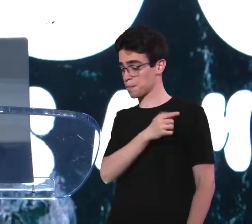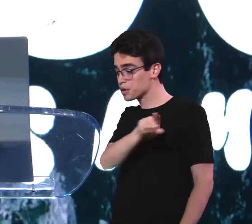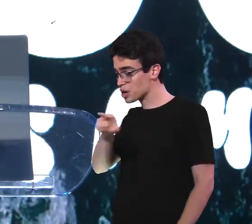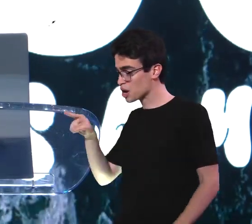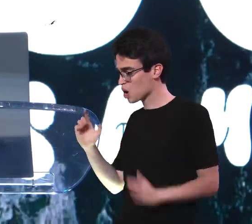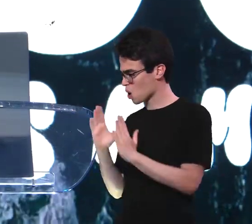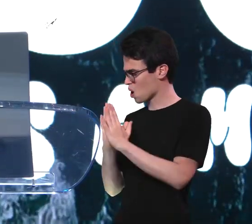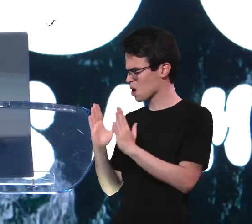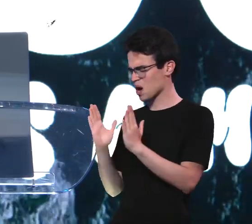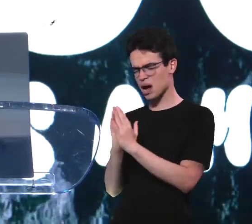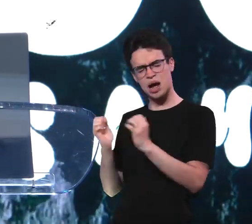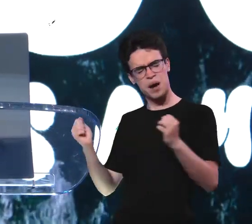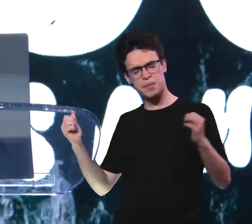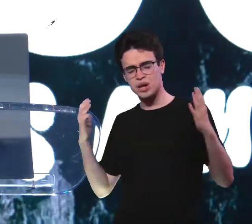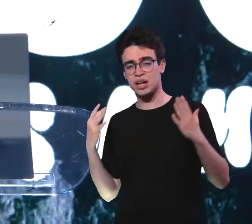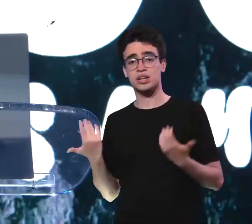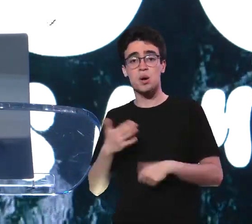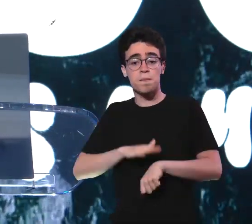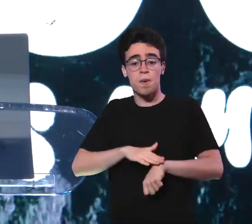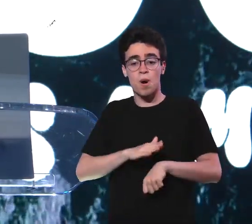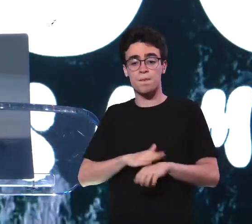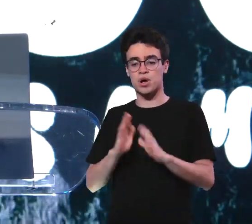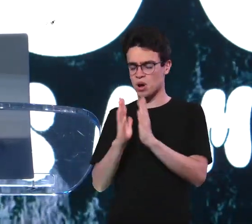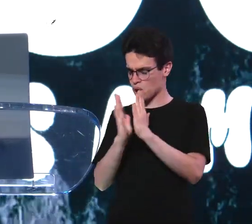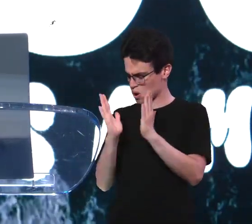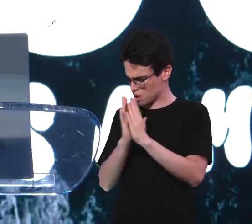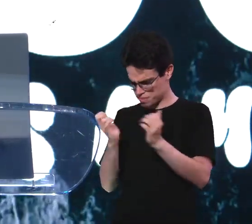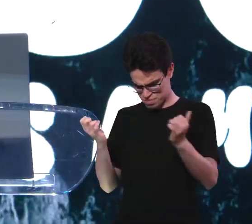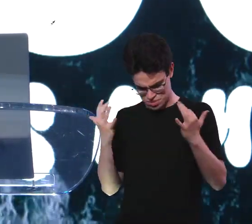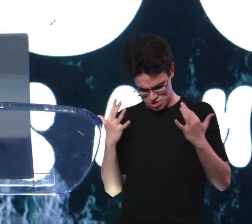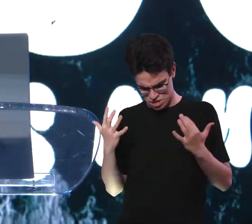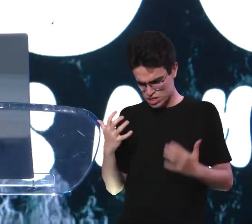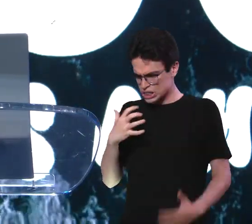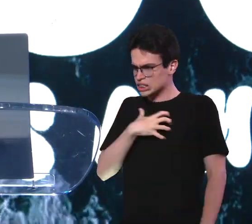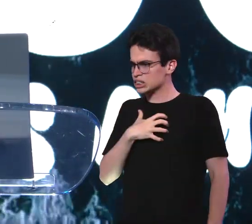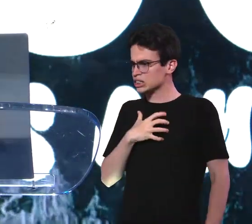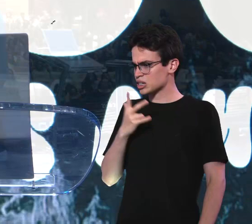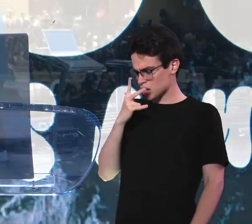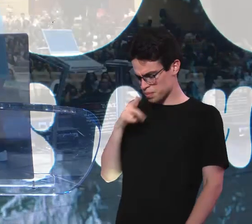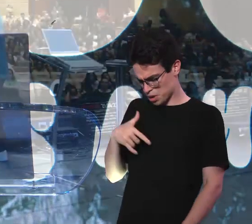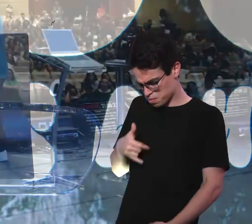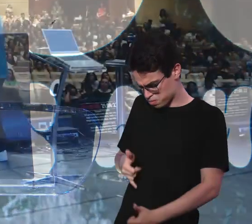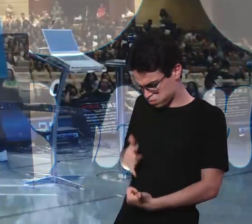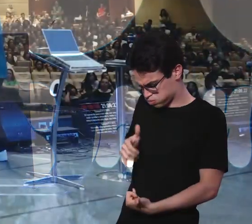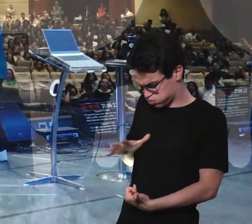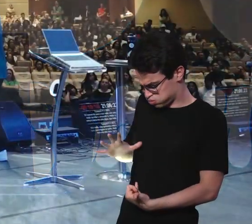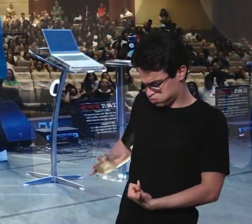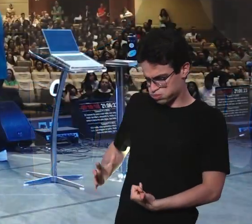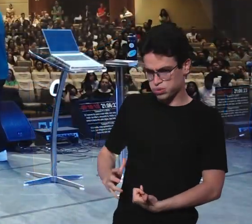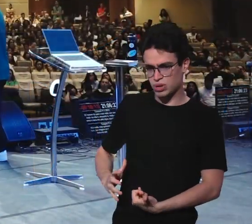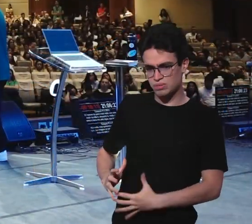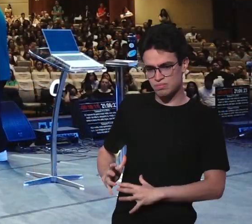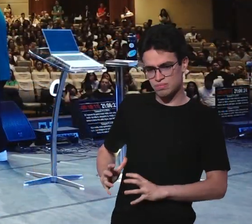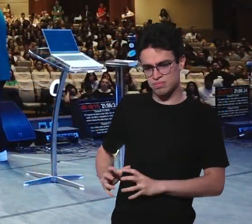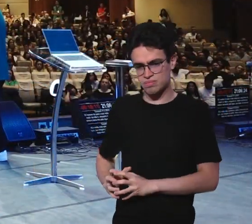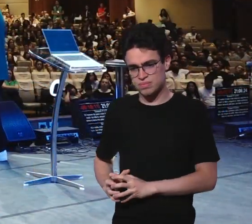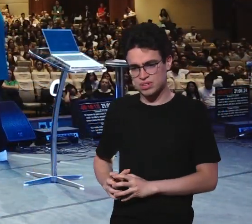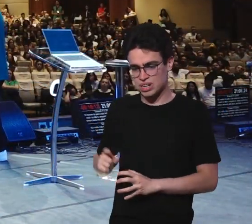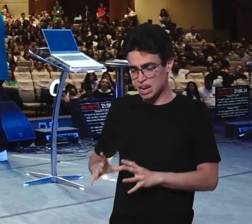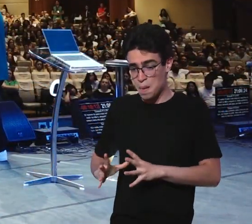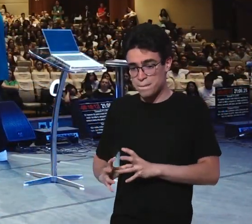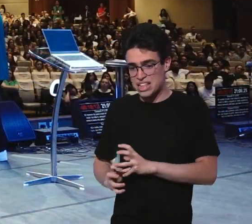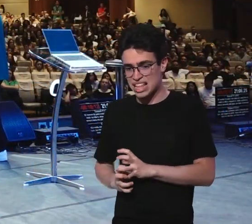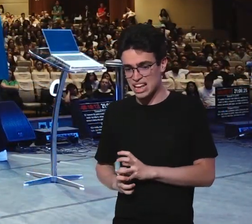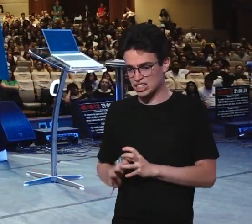por ela, e enquanto elas oravam por ela, ela sentiu uma mão pegando na coxa dela e apertando, e ela falou que quanto mais